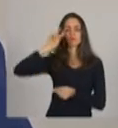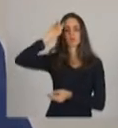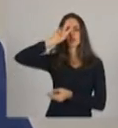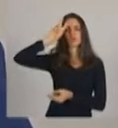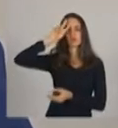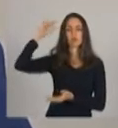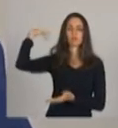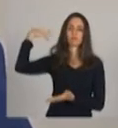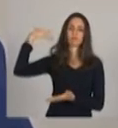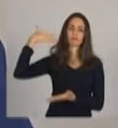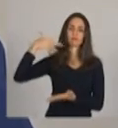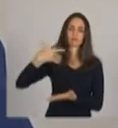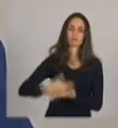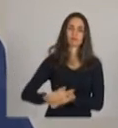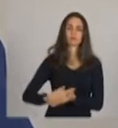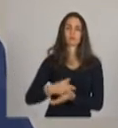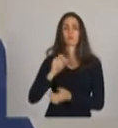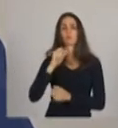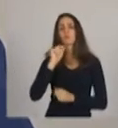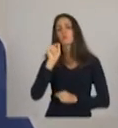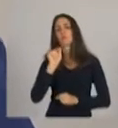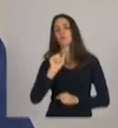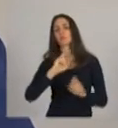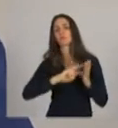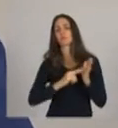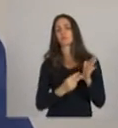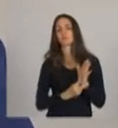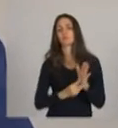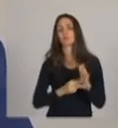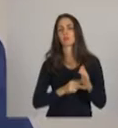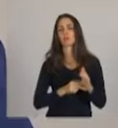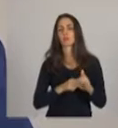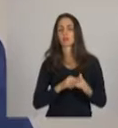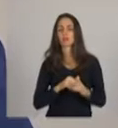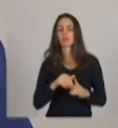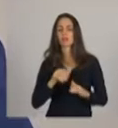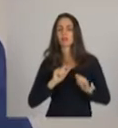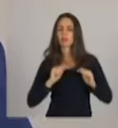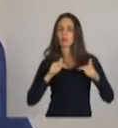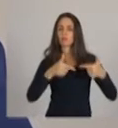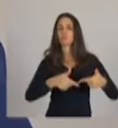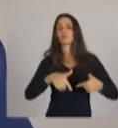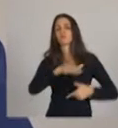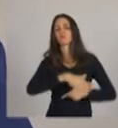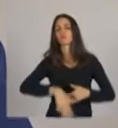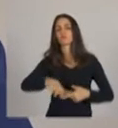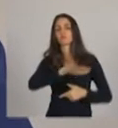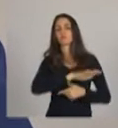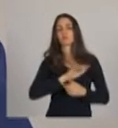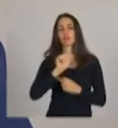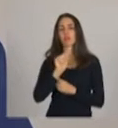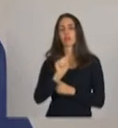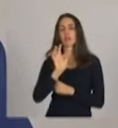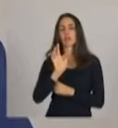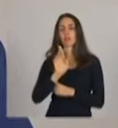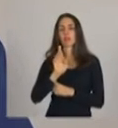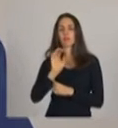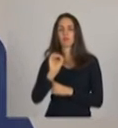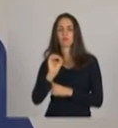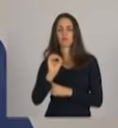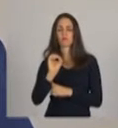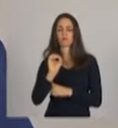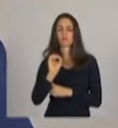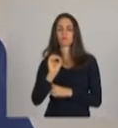reconhecimento do que é o trabalho dos afrodescendentes em todos os países,